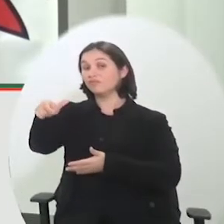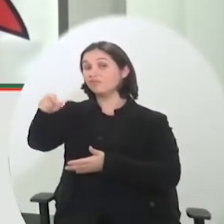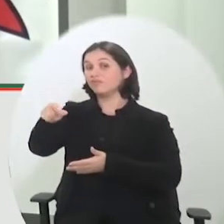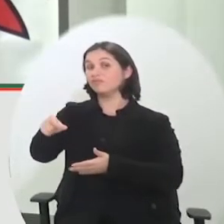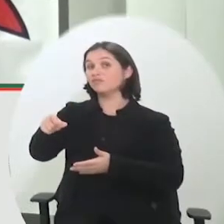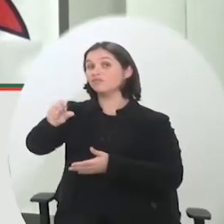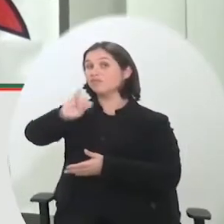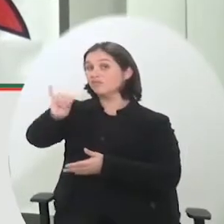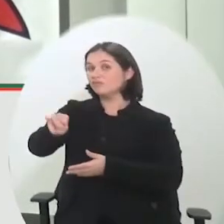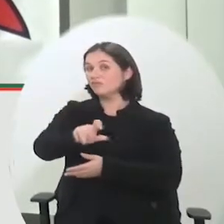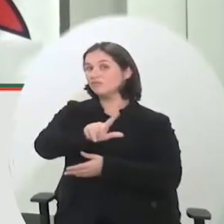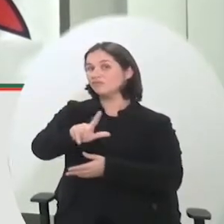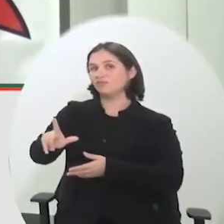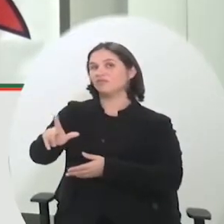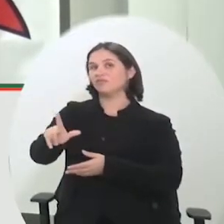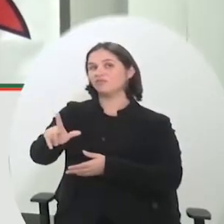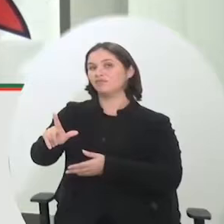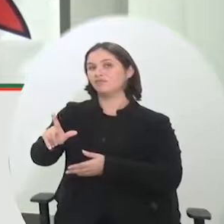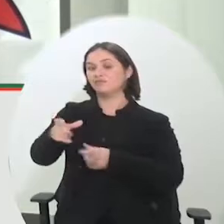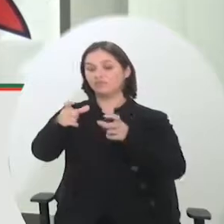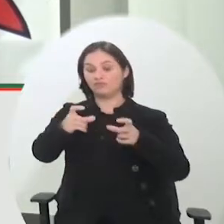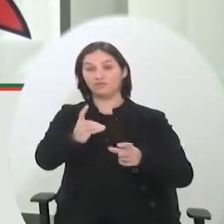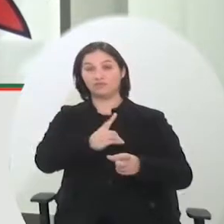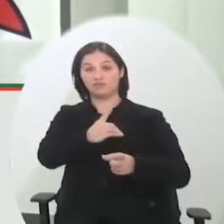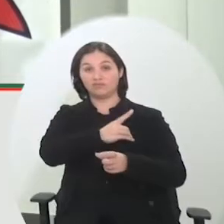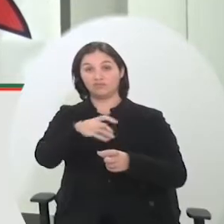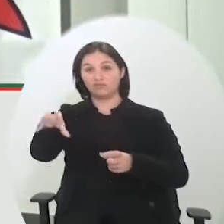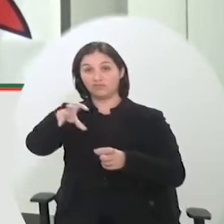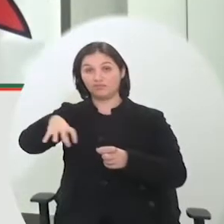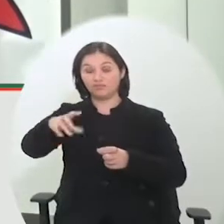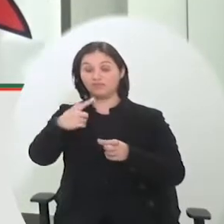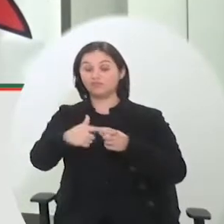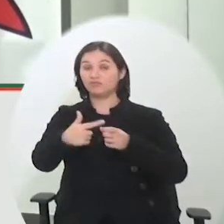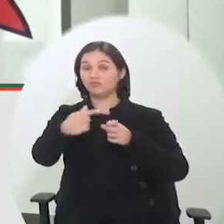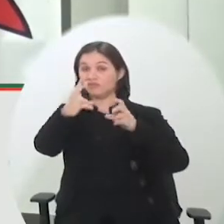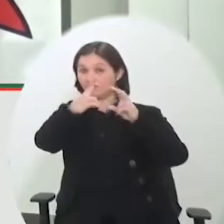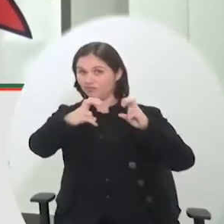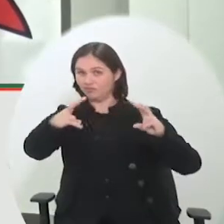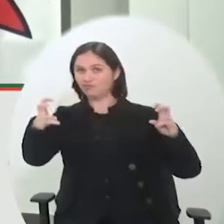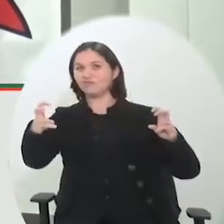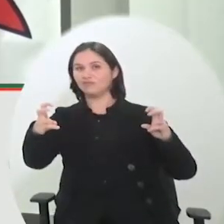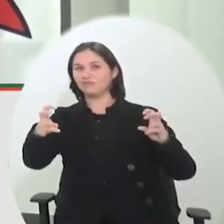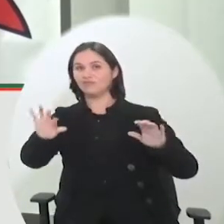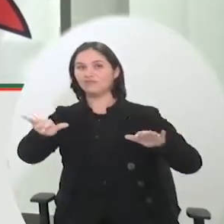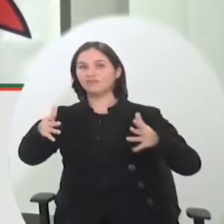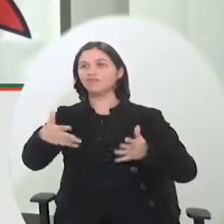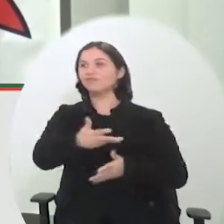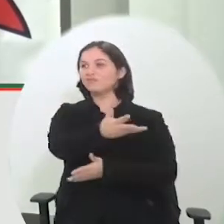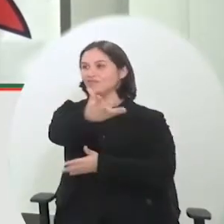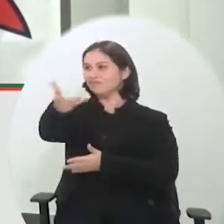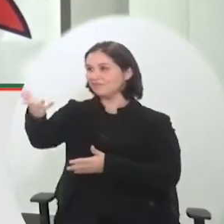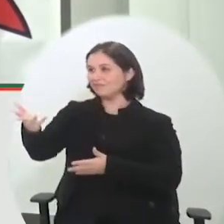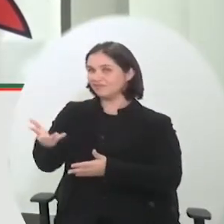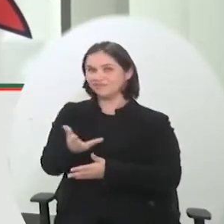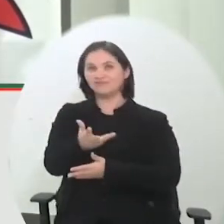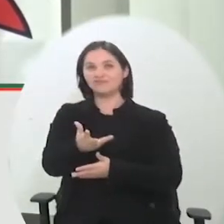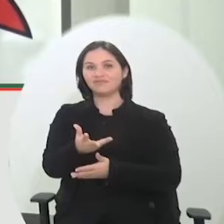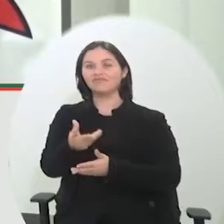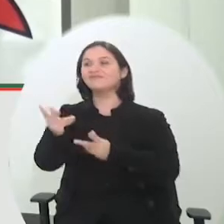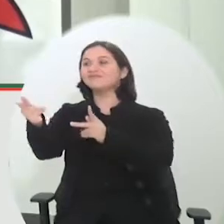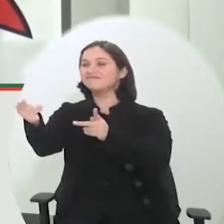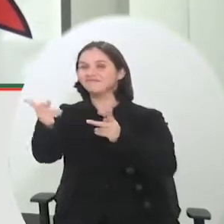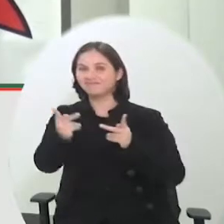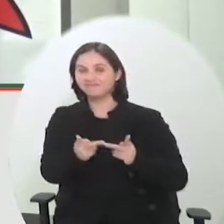solenidade da Delegacia Geral na Academia da Polícia Civil em Florianópolis, para a qual todos estão convidados. Também